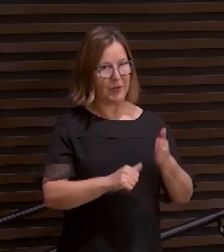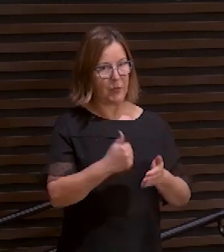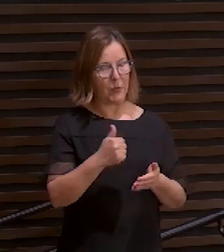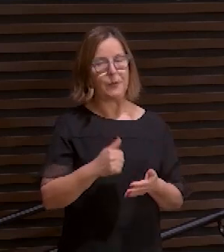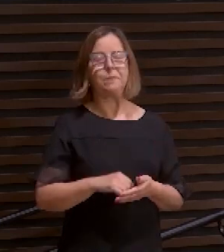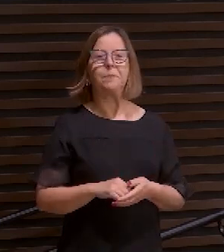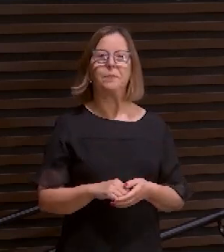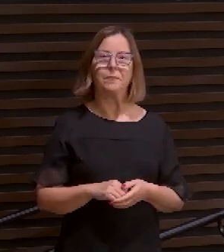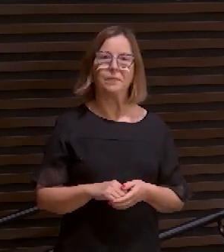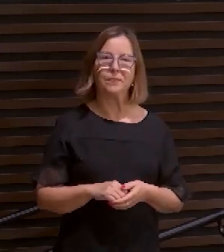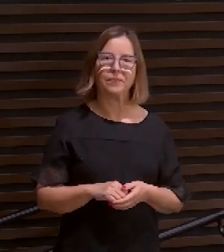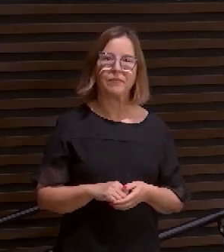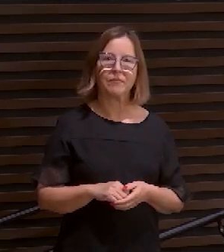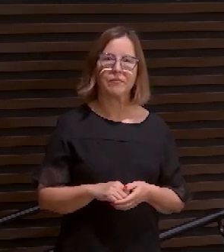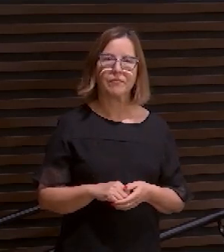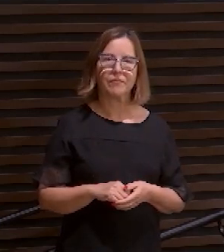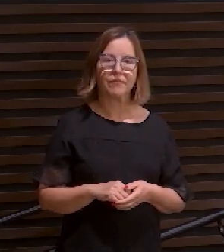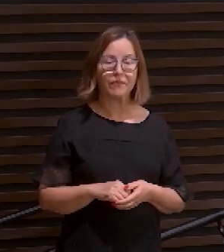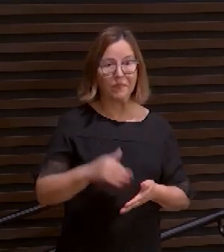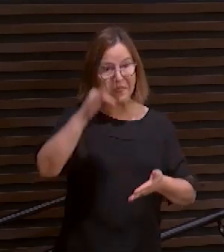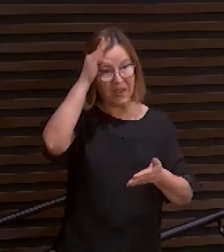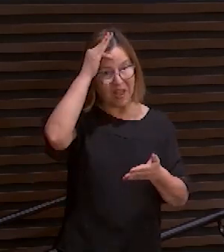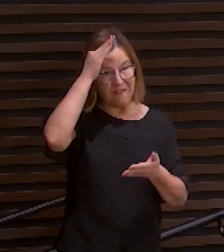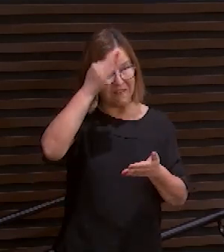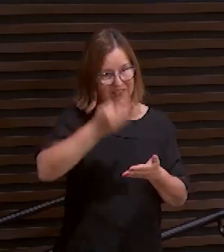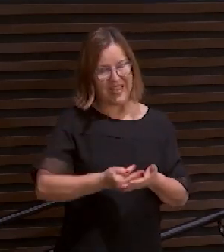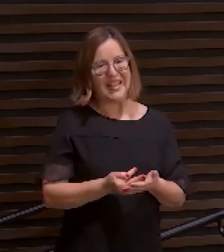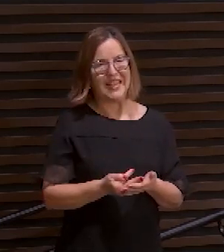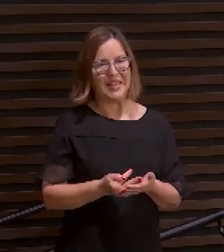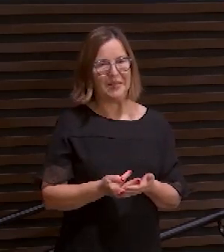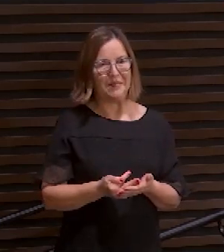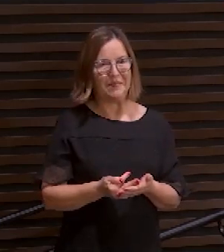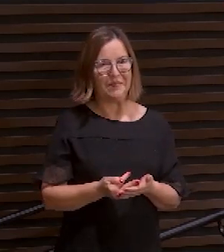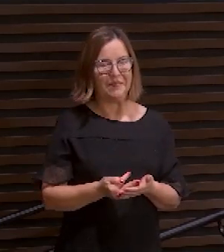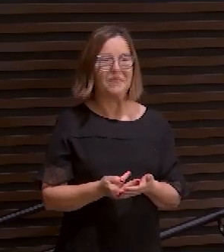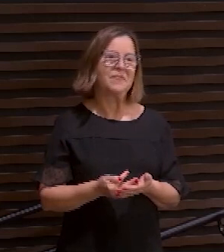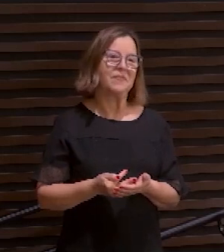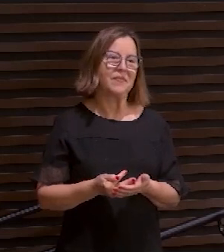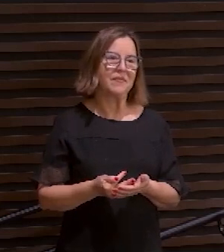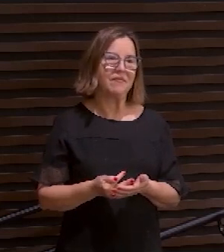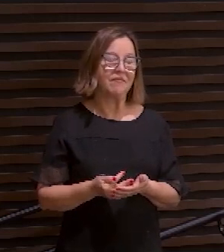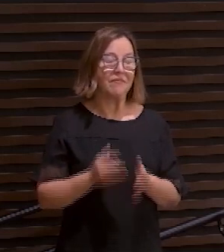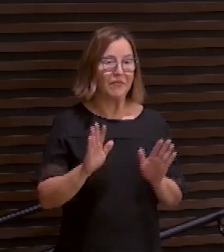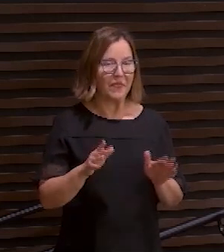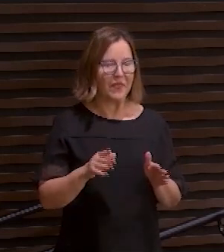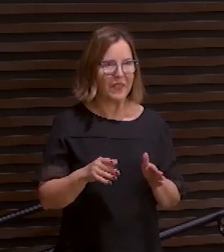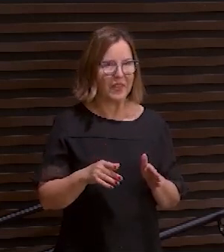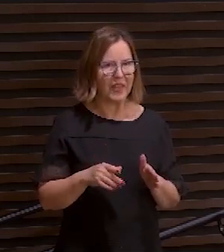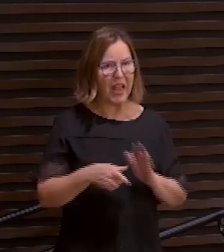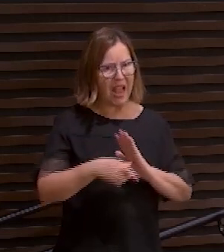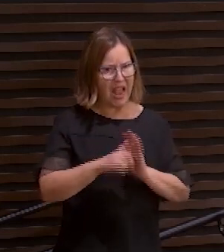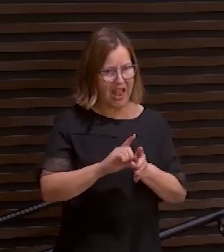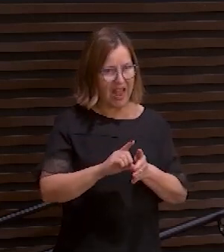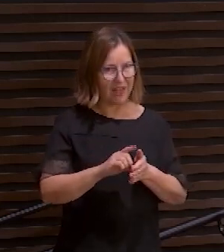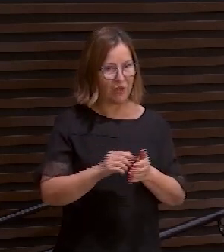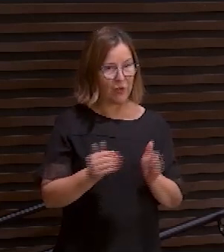Ora, a fé, porque ele disse lá no final do capítulo